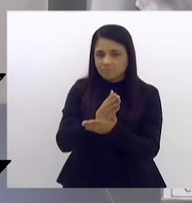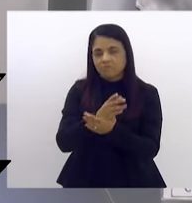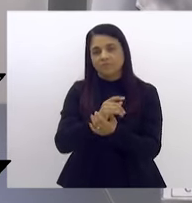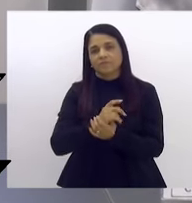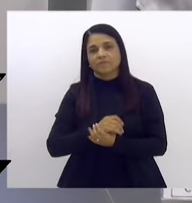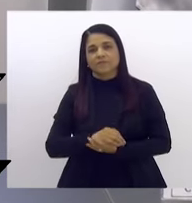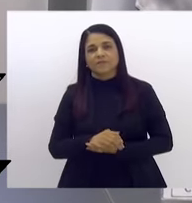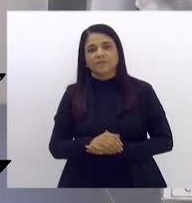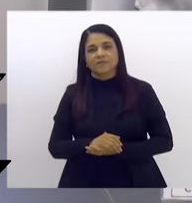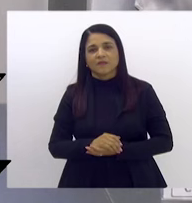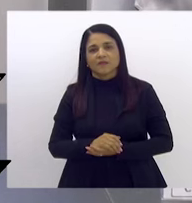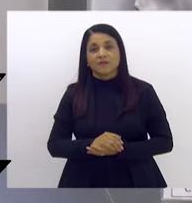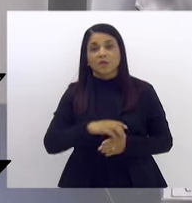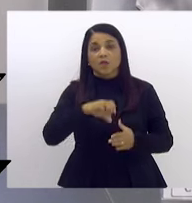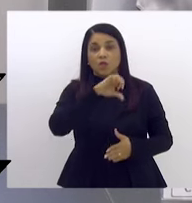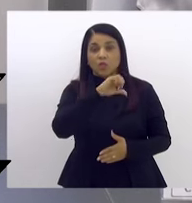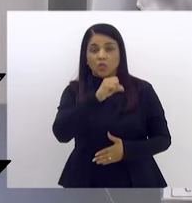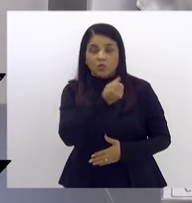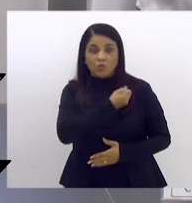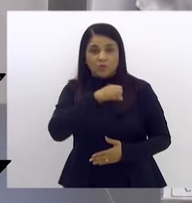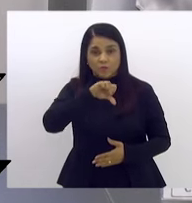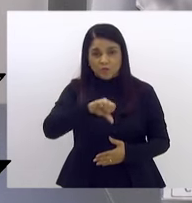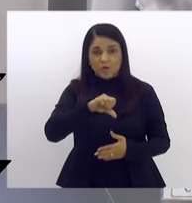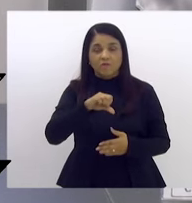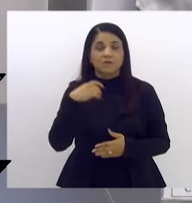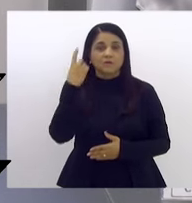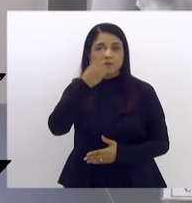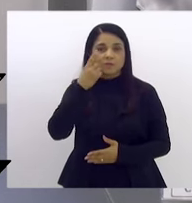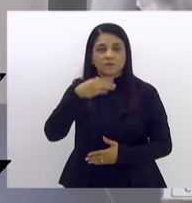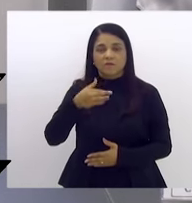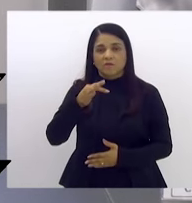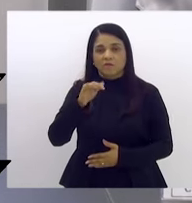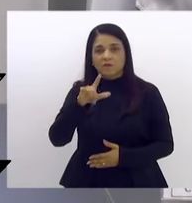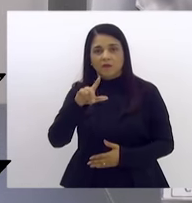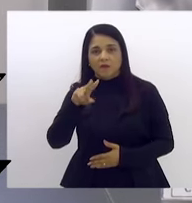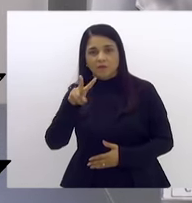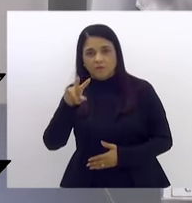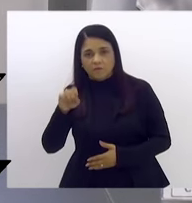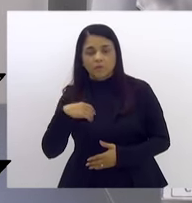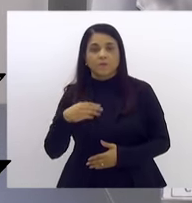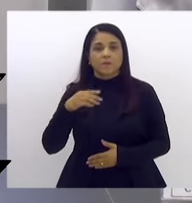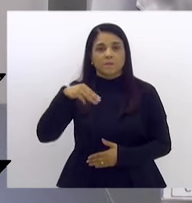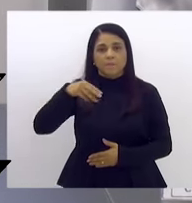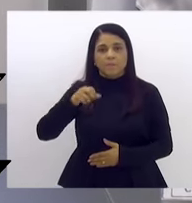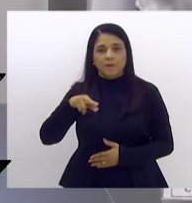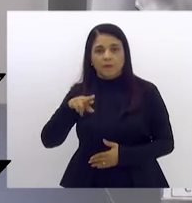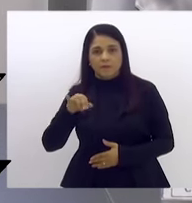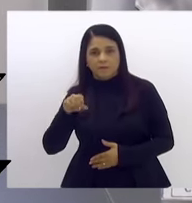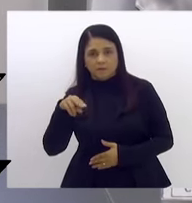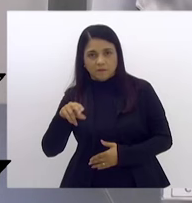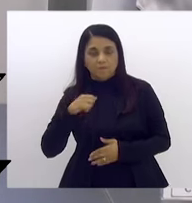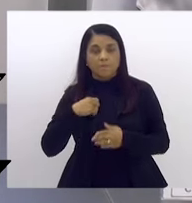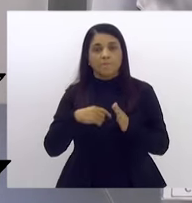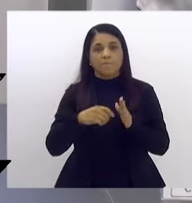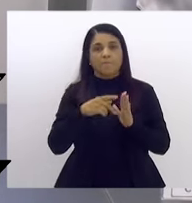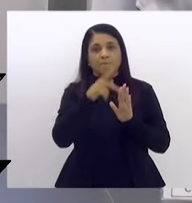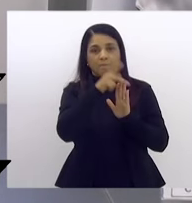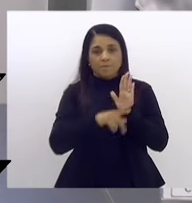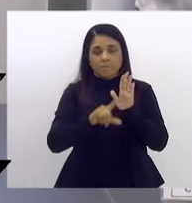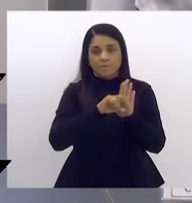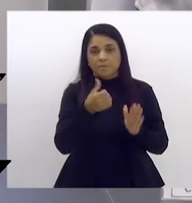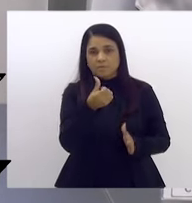aprovado o item da pauta é um projeto de autoria do deputado Flávio seraf mar MST é o pl600 de